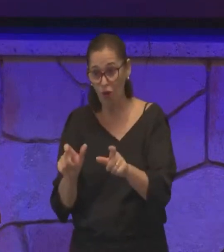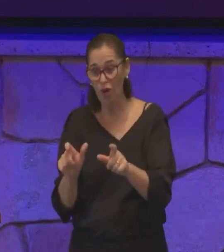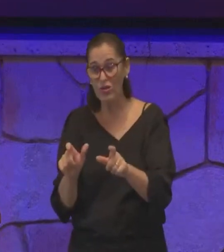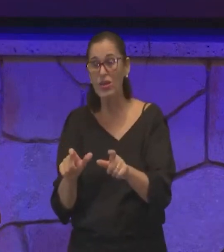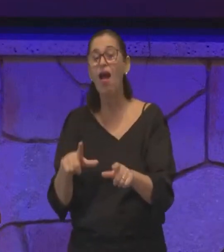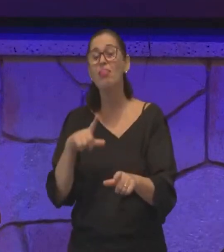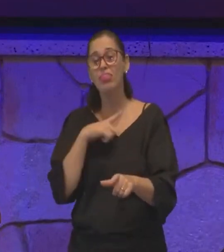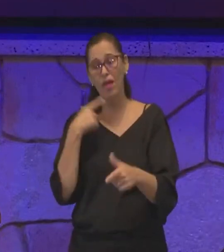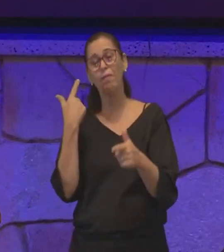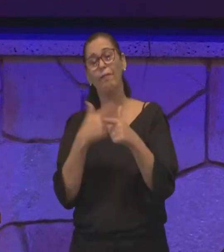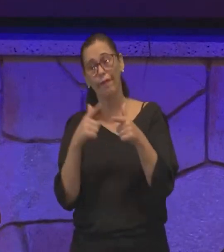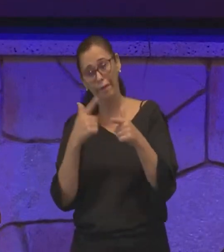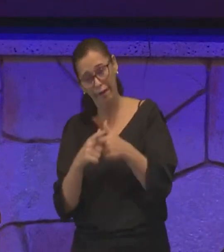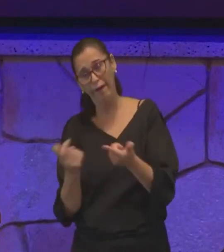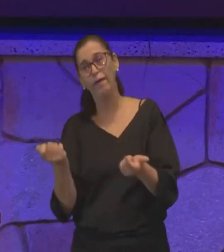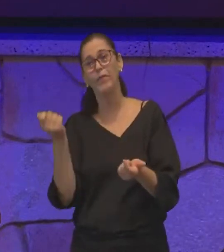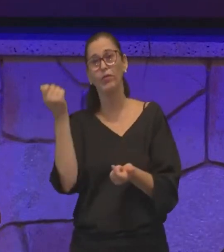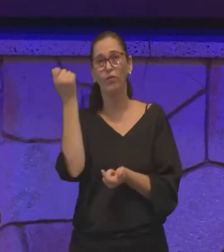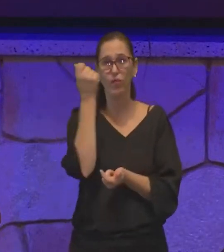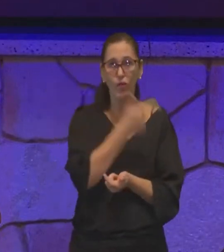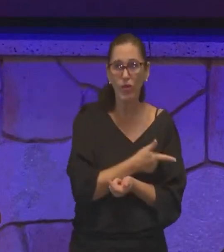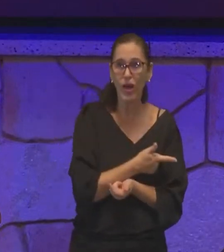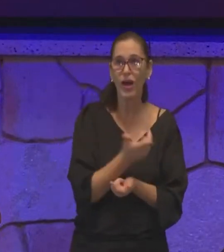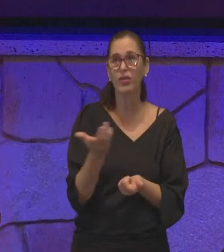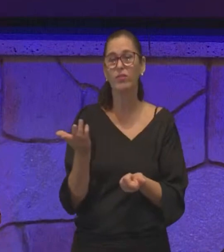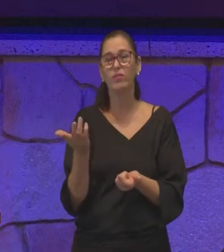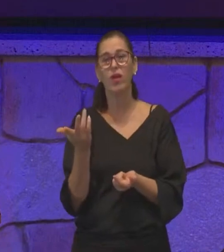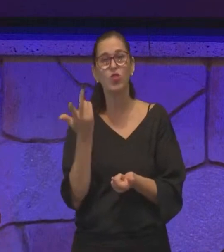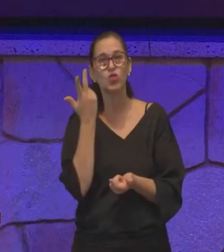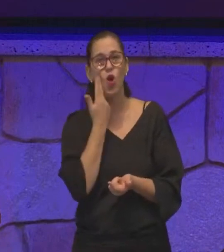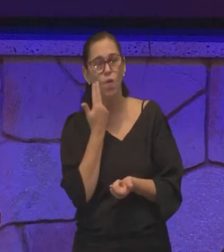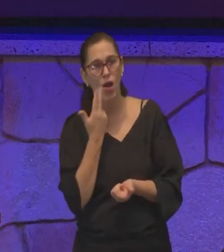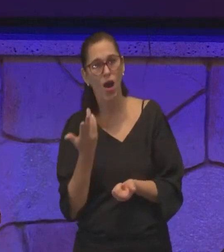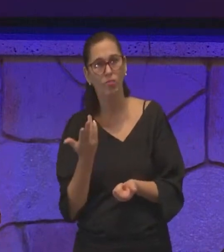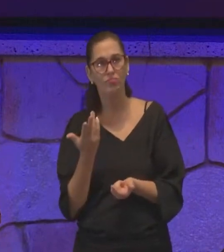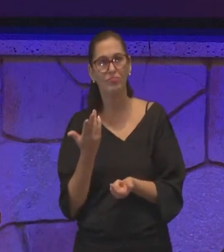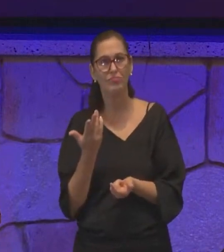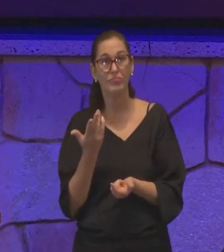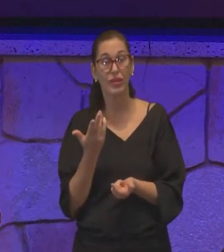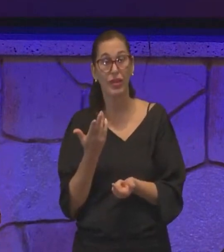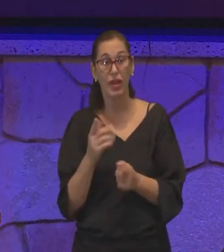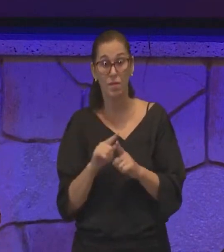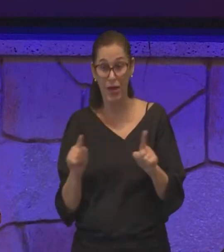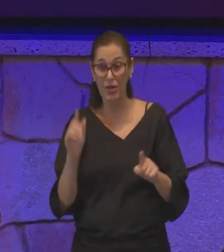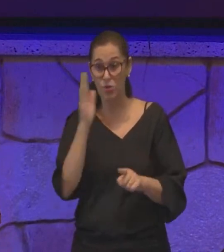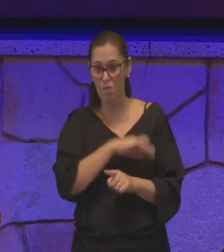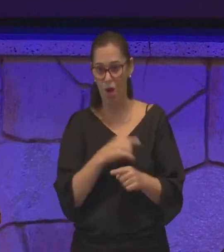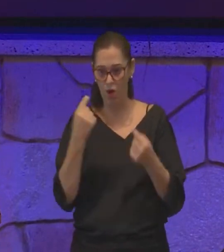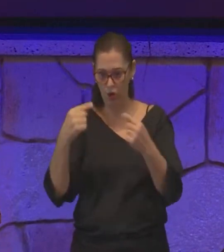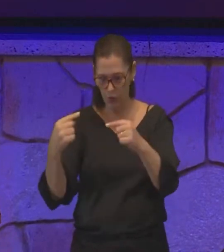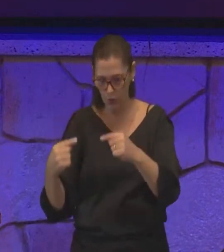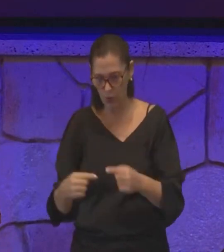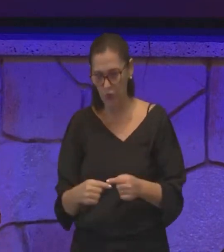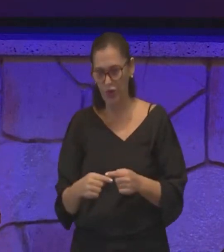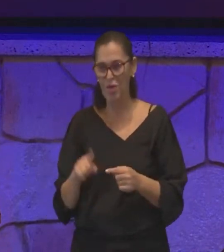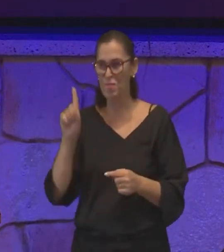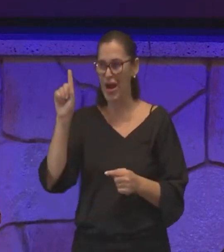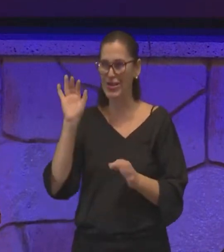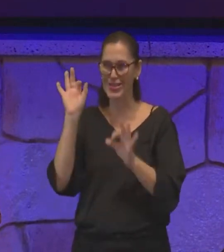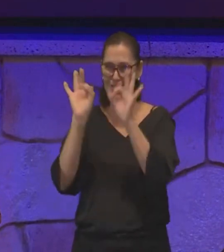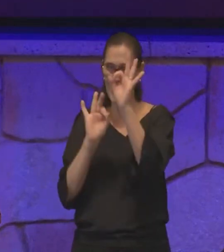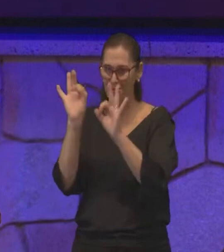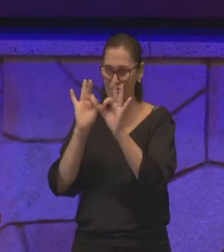assim. A escalada do mal continua, mas os planos de Deus se